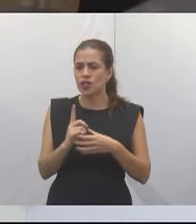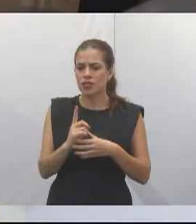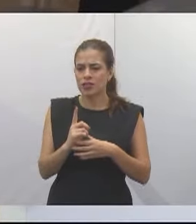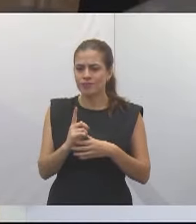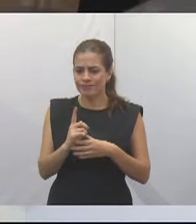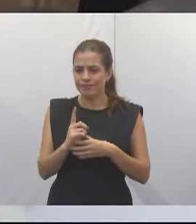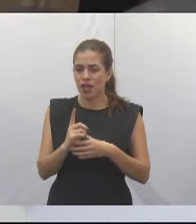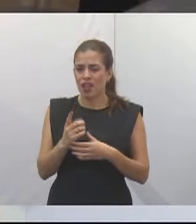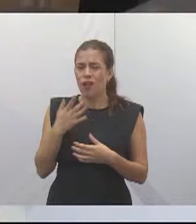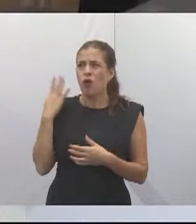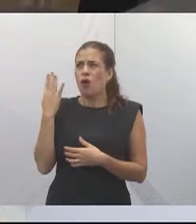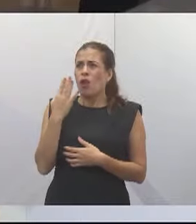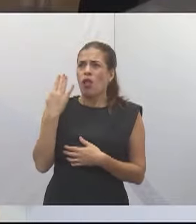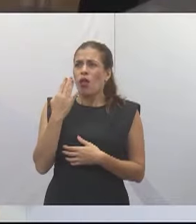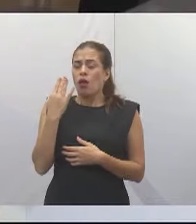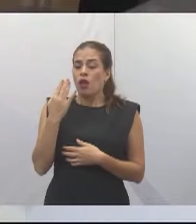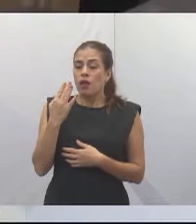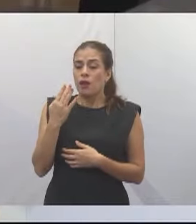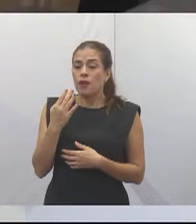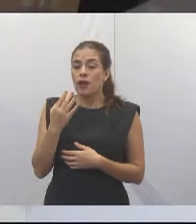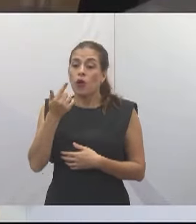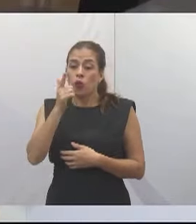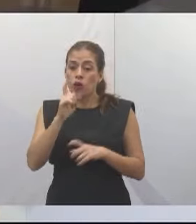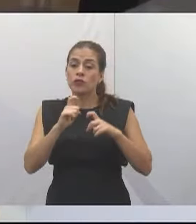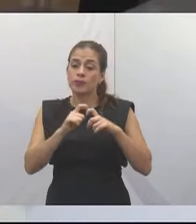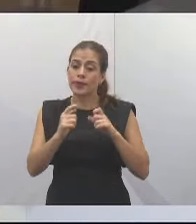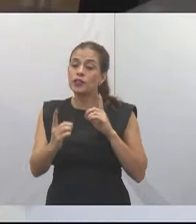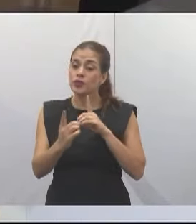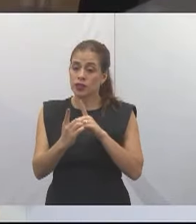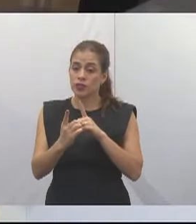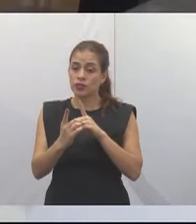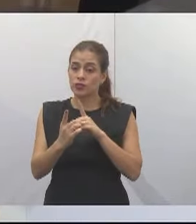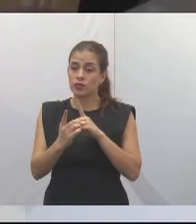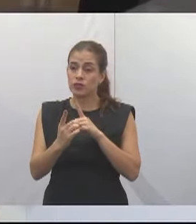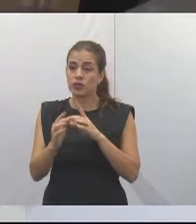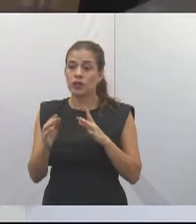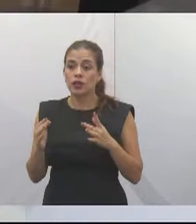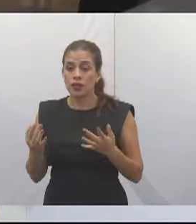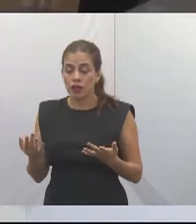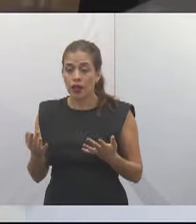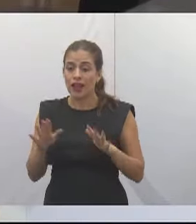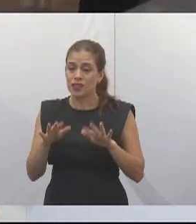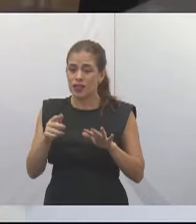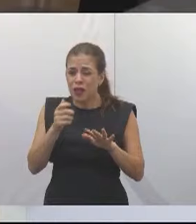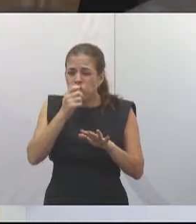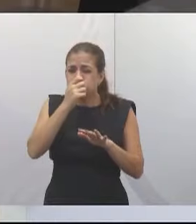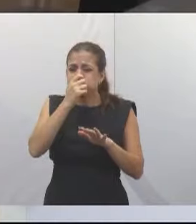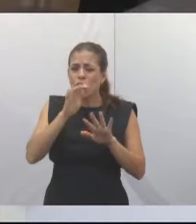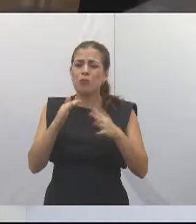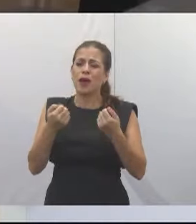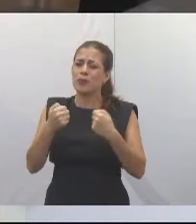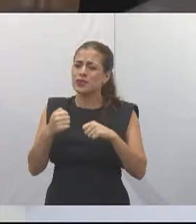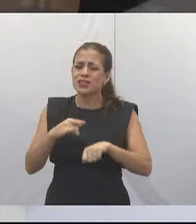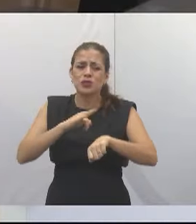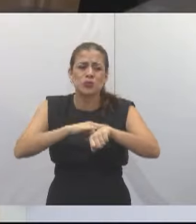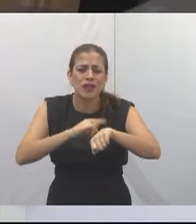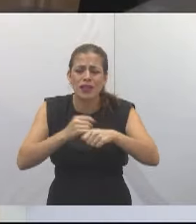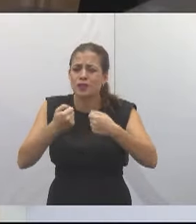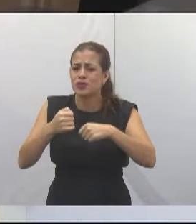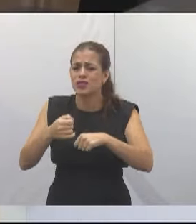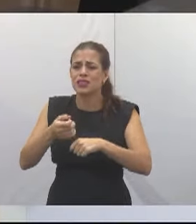a criança. Mas, às vezes, a unidade está cheia, mas o pediatra tem que comer. O pediatra tem que parar para ir ao banheiro e para tomar